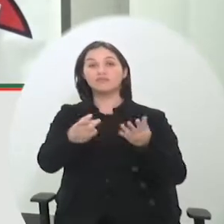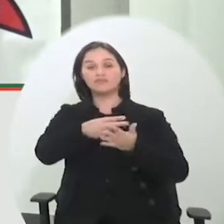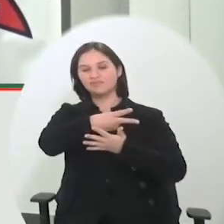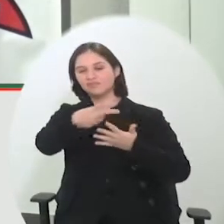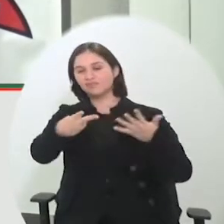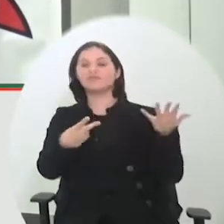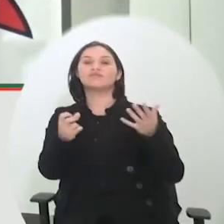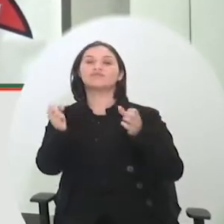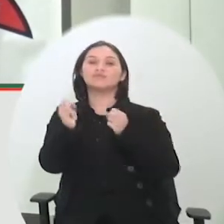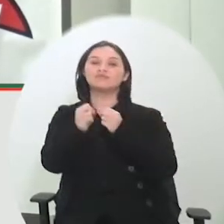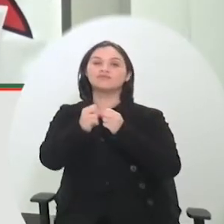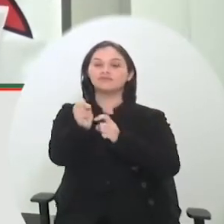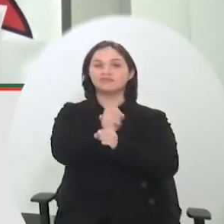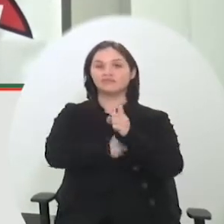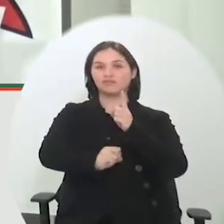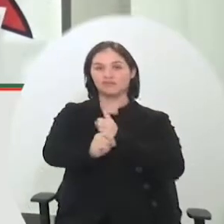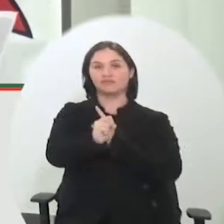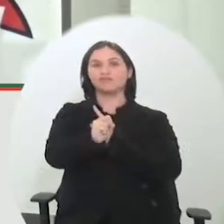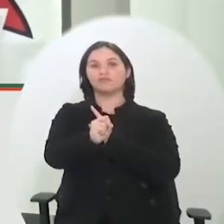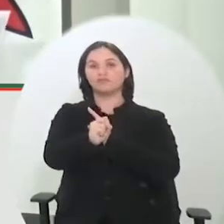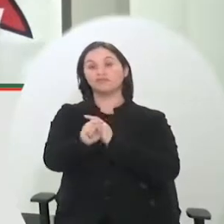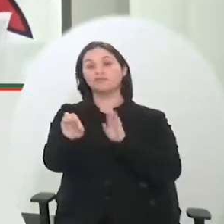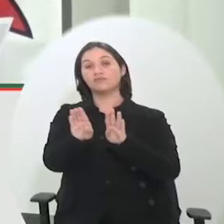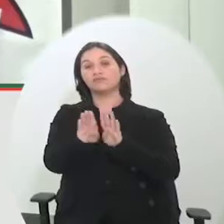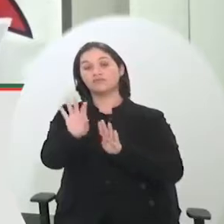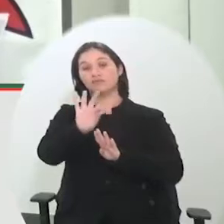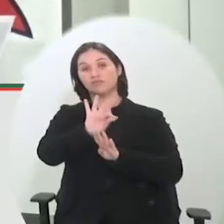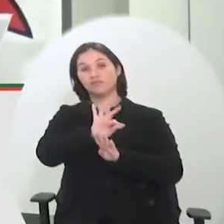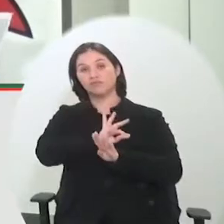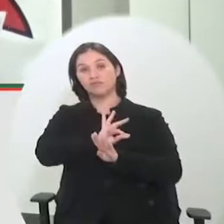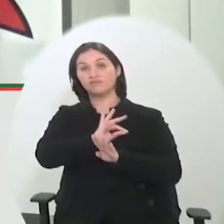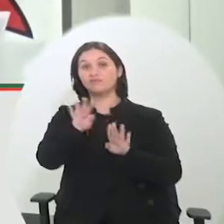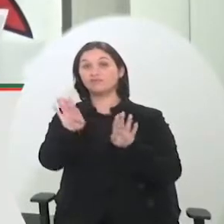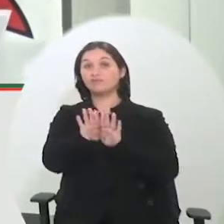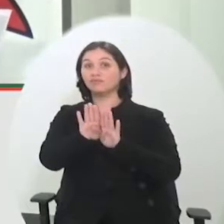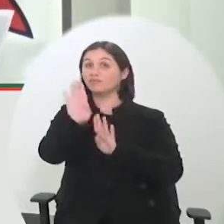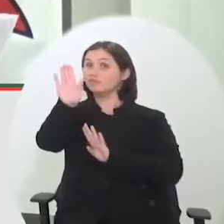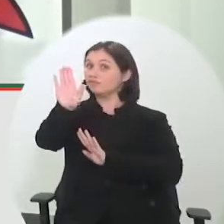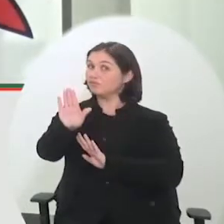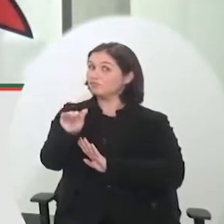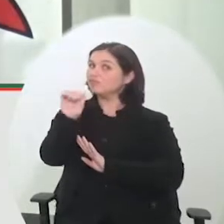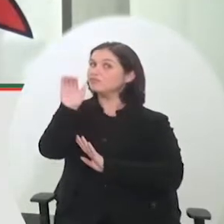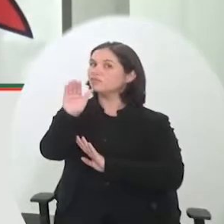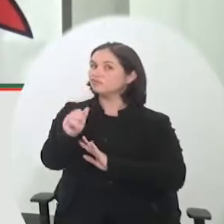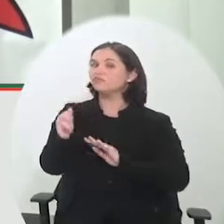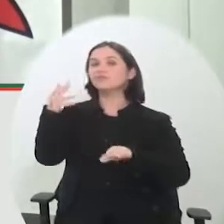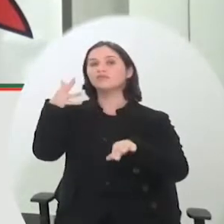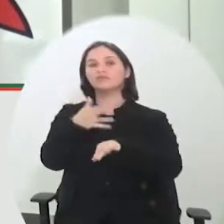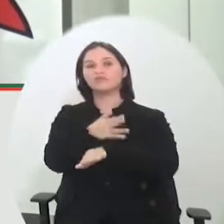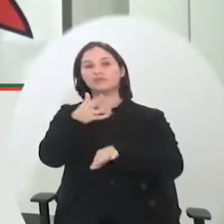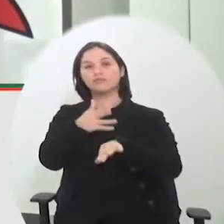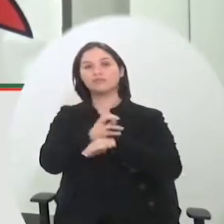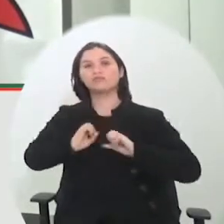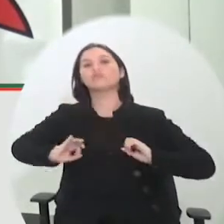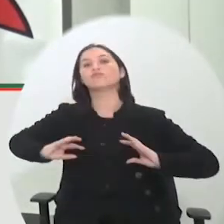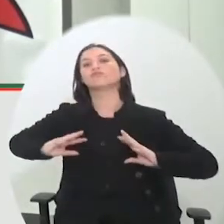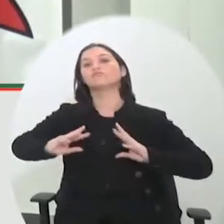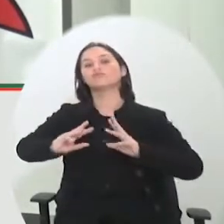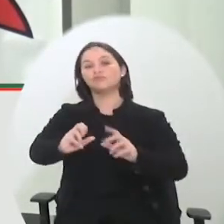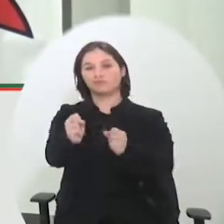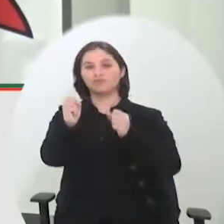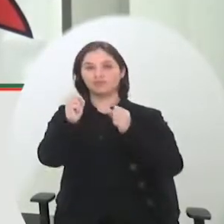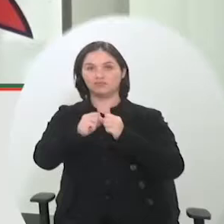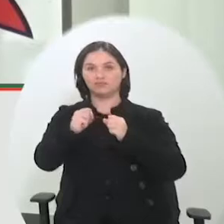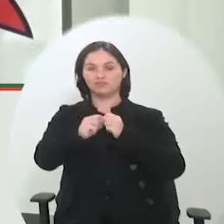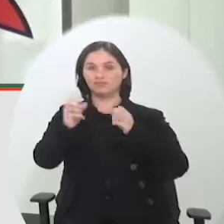ou convocados, delegado? Convocados a participarem ativamente de toda a programação. Neste momento,